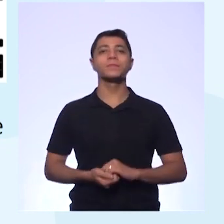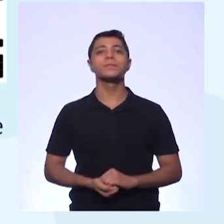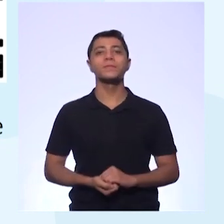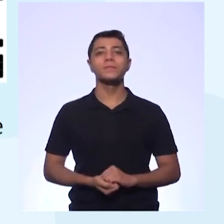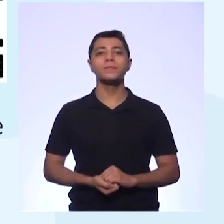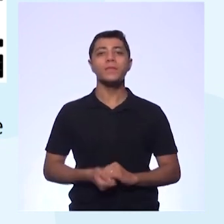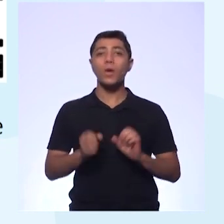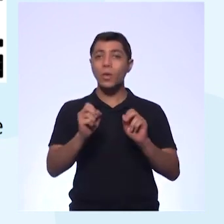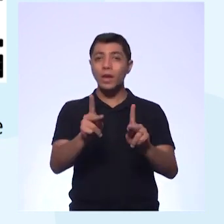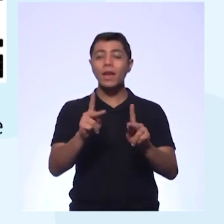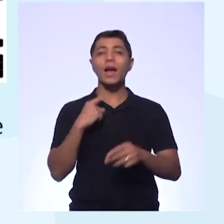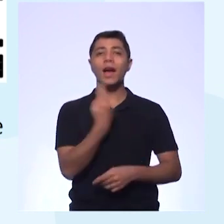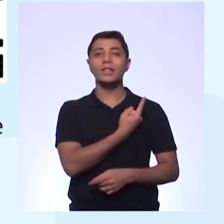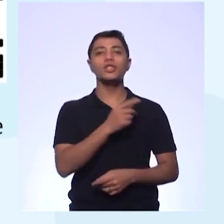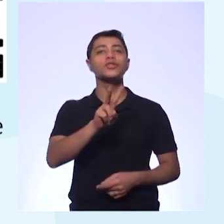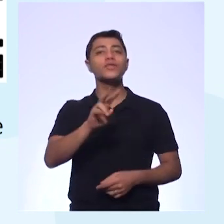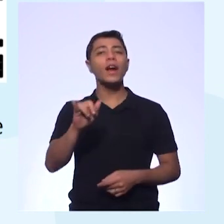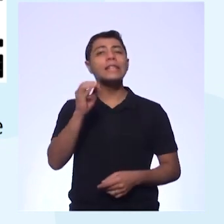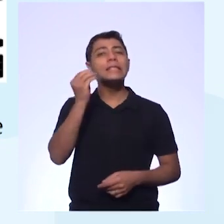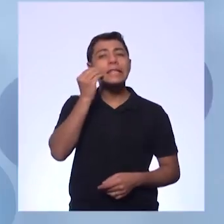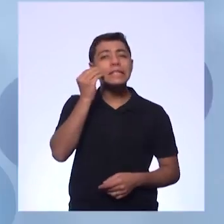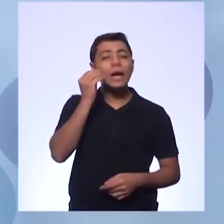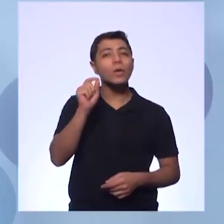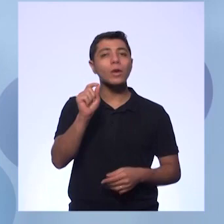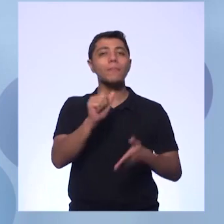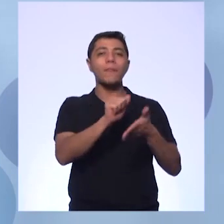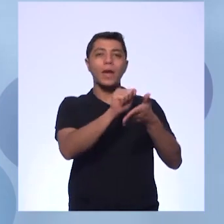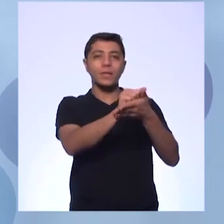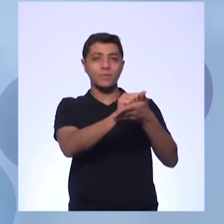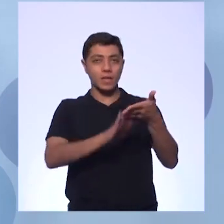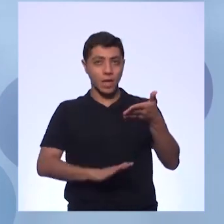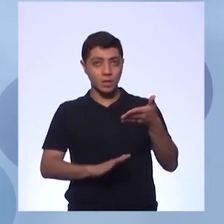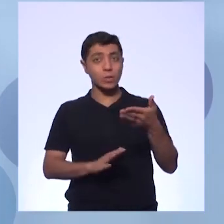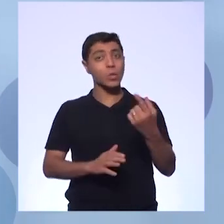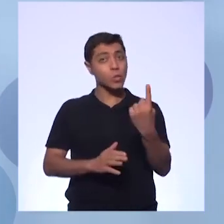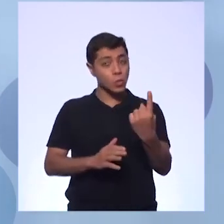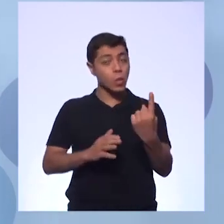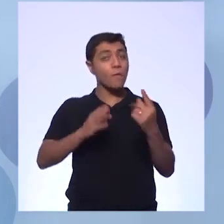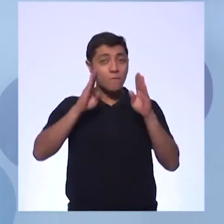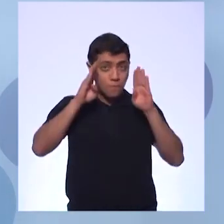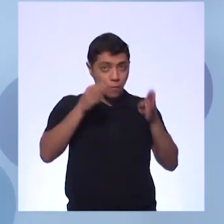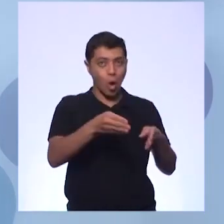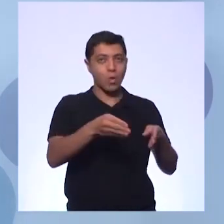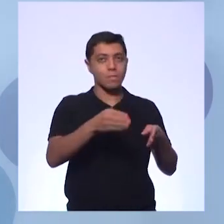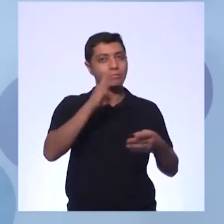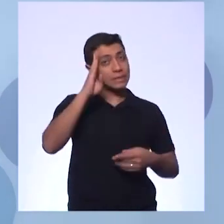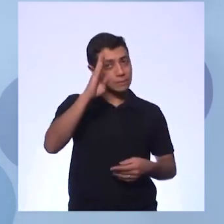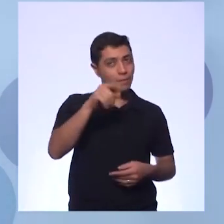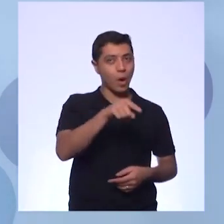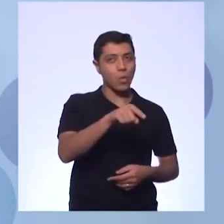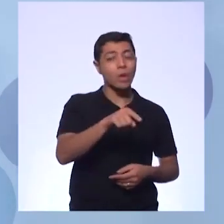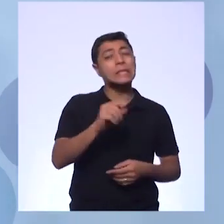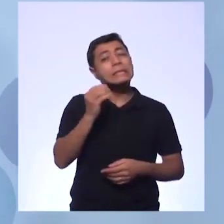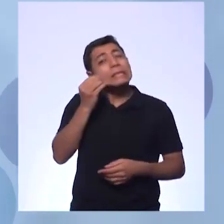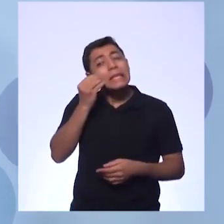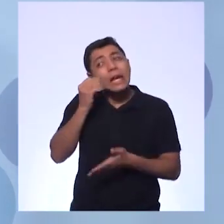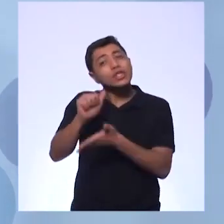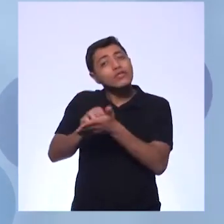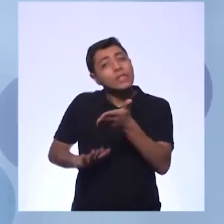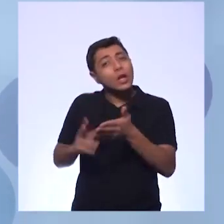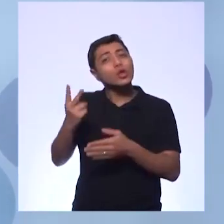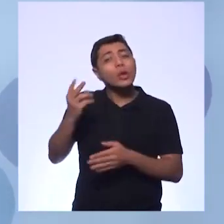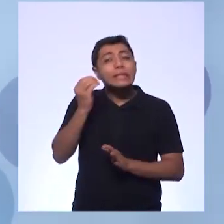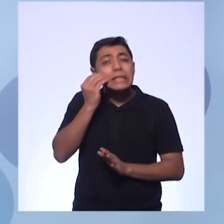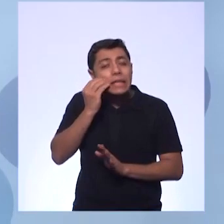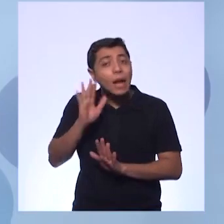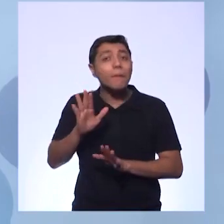vai tentar começar um pouquinho a atividade 2, mas então a gente vai focar na atividade 1, mas é uma atividade adaptada também.